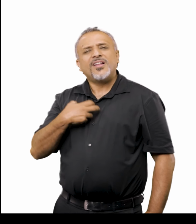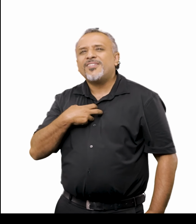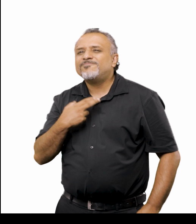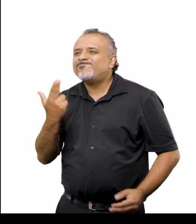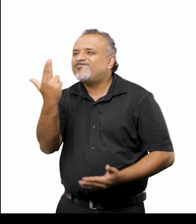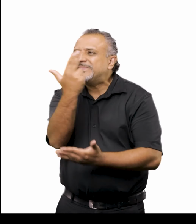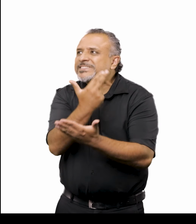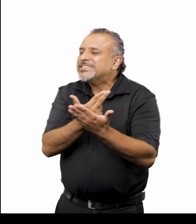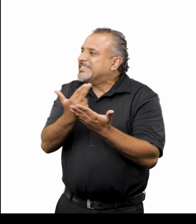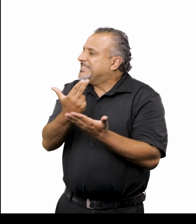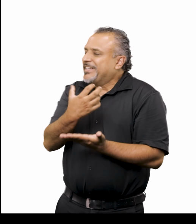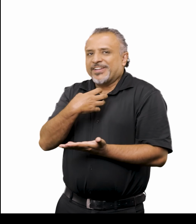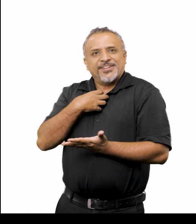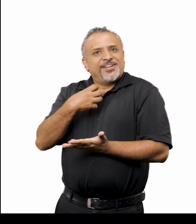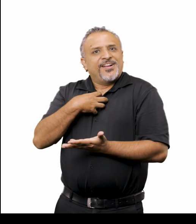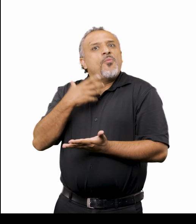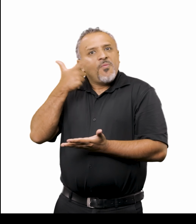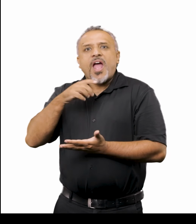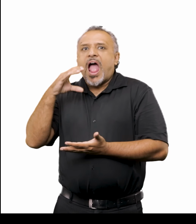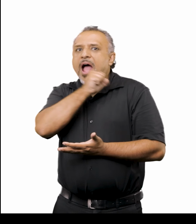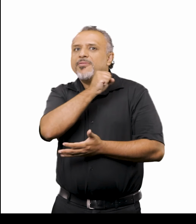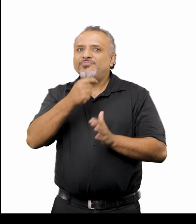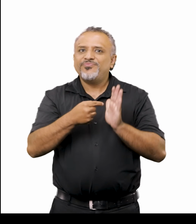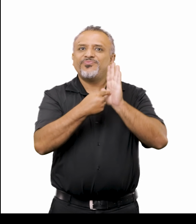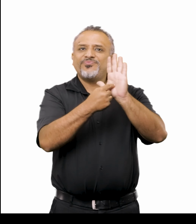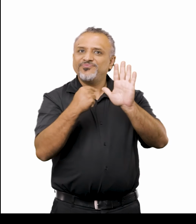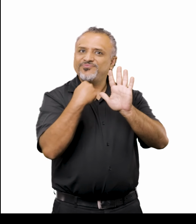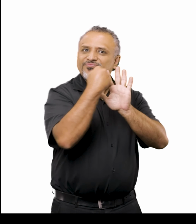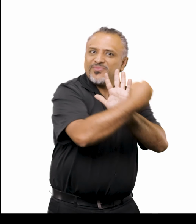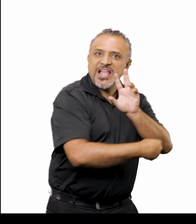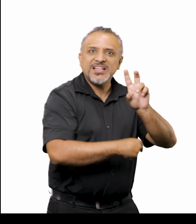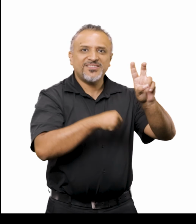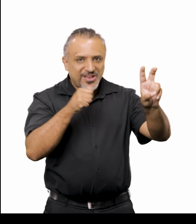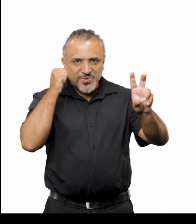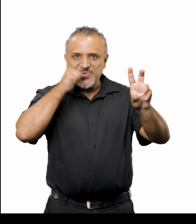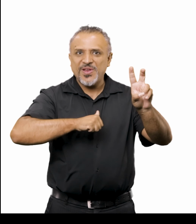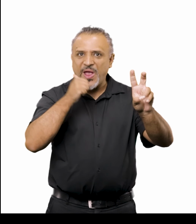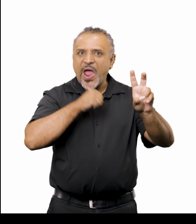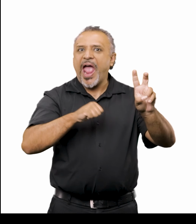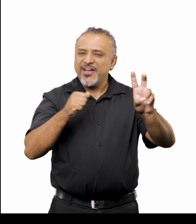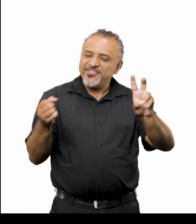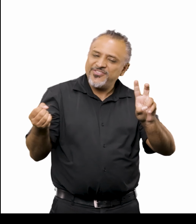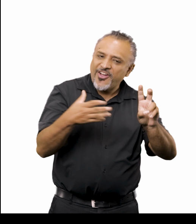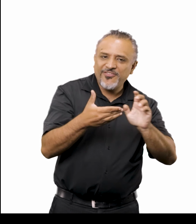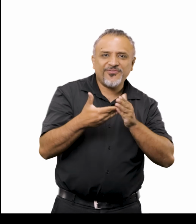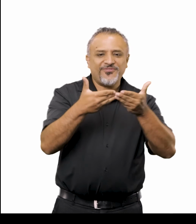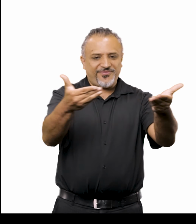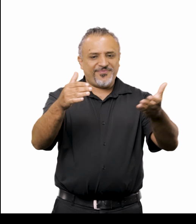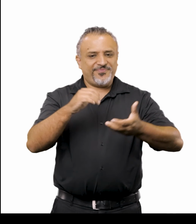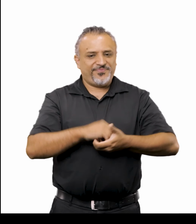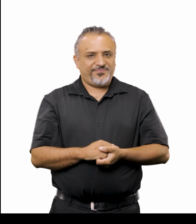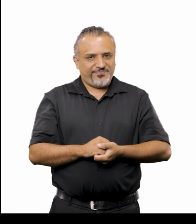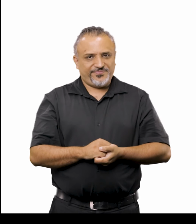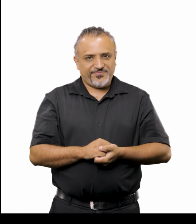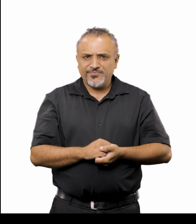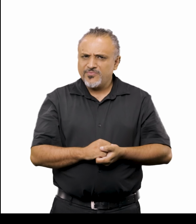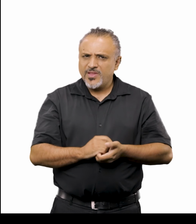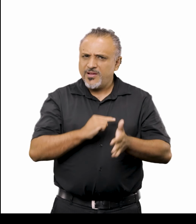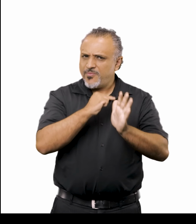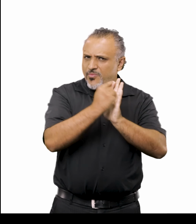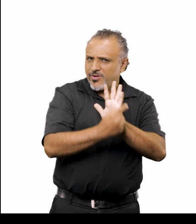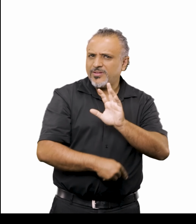interesse pela arte figurativa, o que nos ajuda a entender a imediata incorporação da obra 5 Moças no acervo da